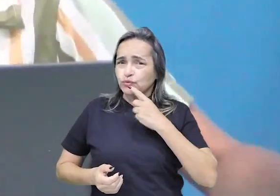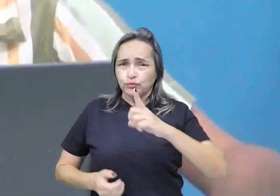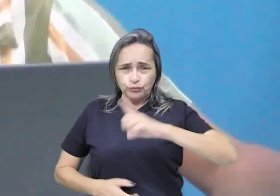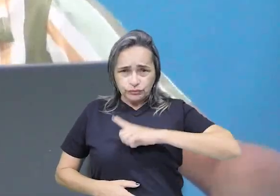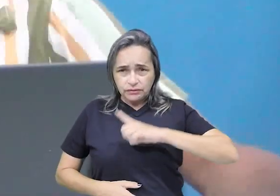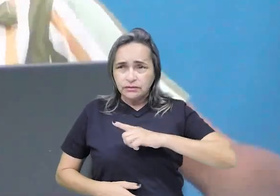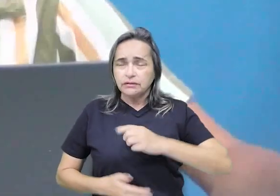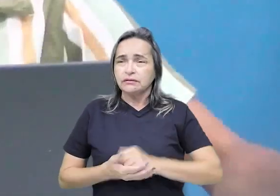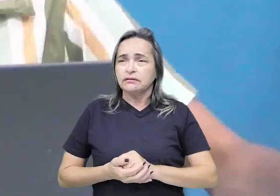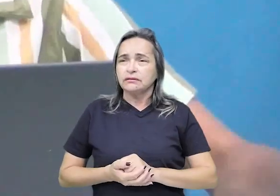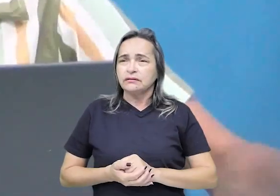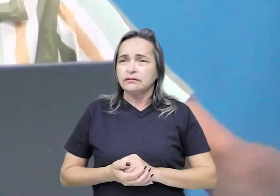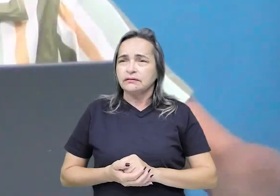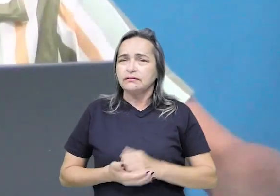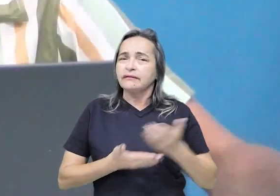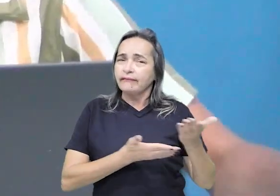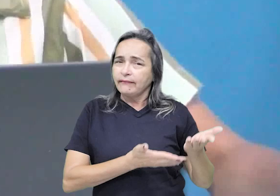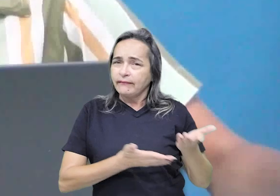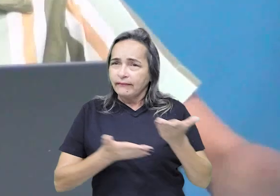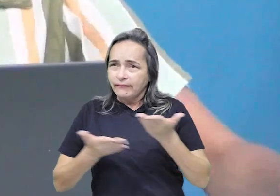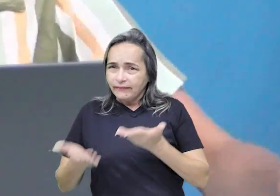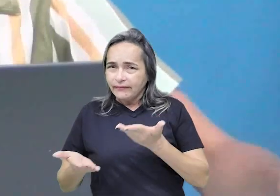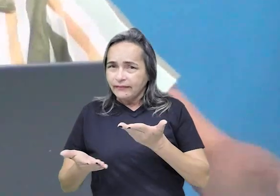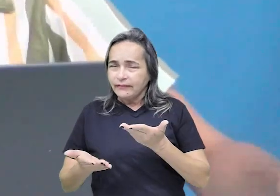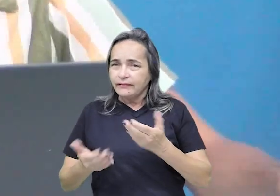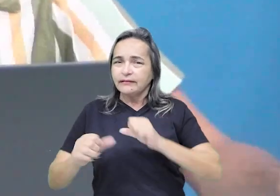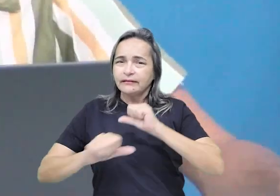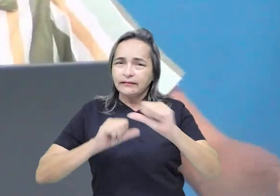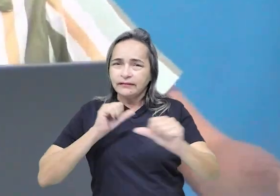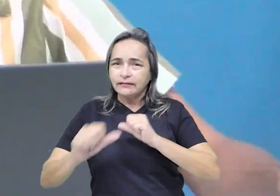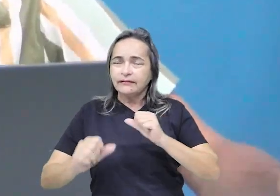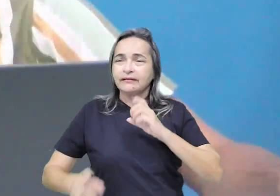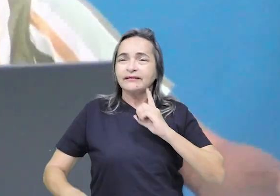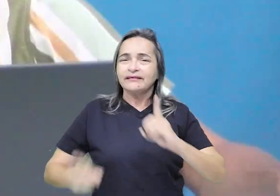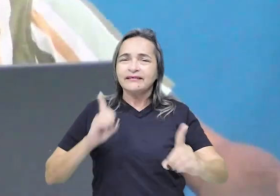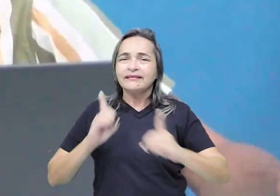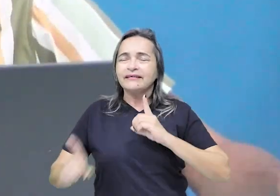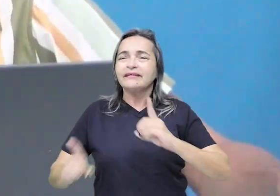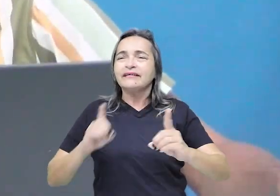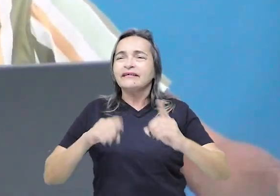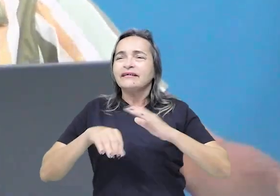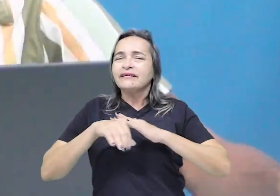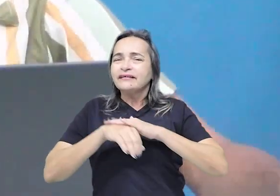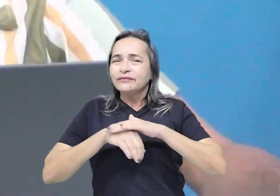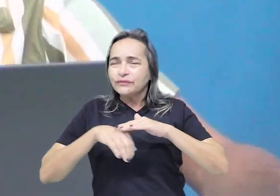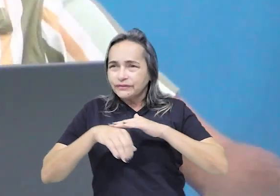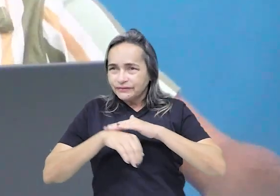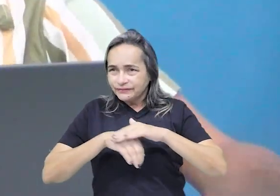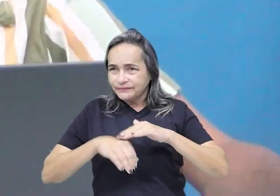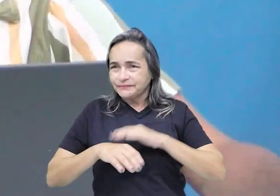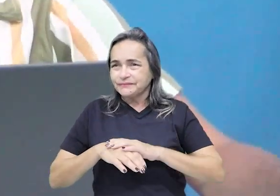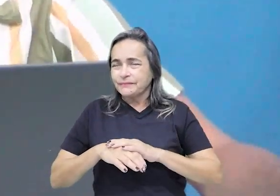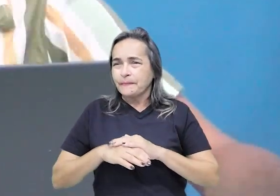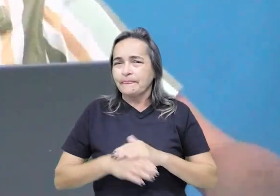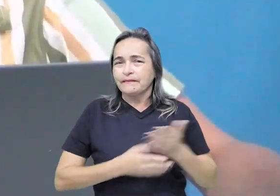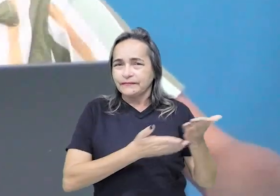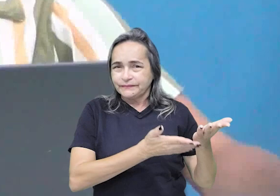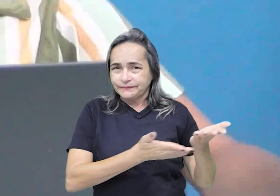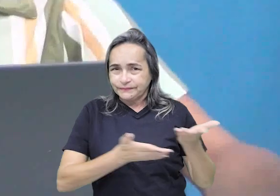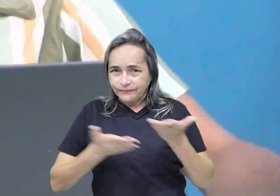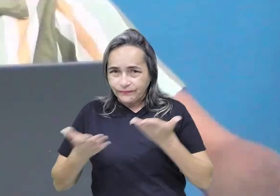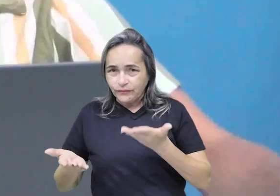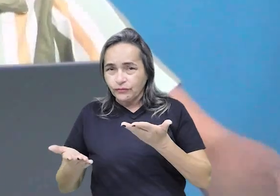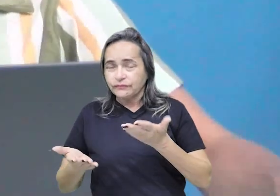convite mesmo, para a gente transformar esse diálogo numa roda de conversa. Eu gostaria de convidar a nossa intérprete,